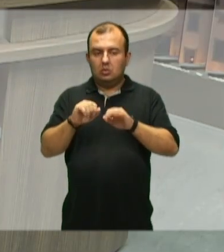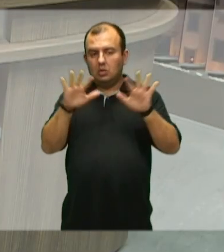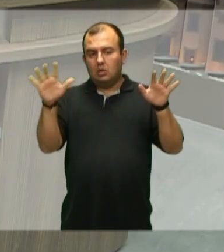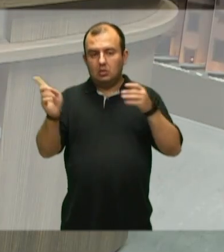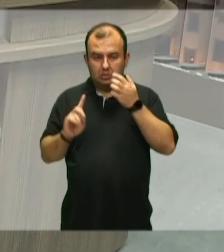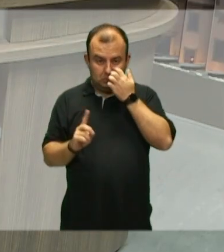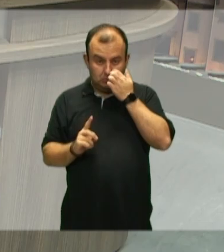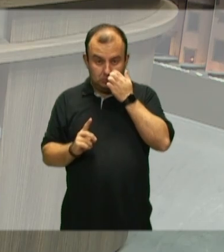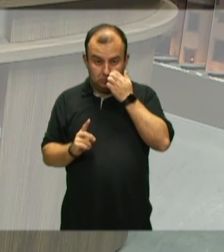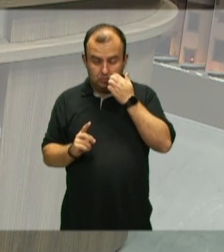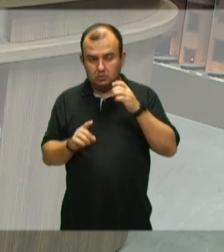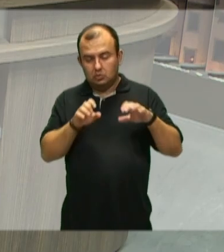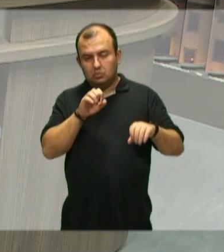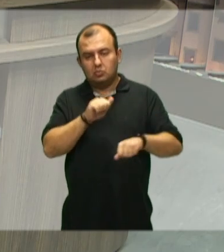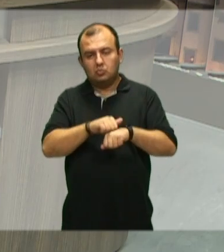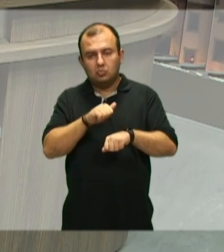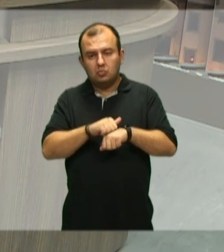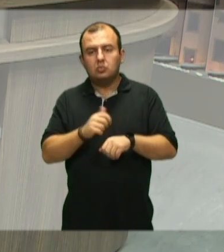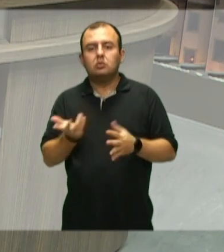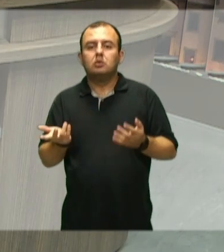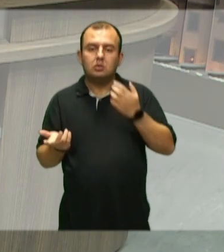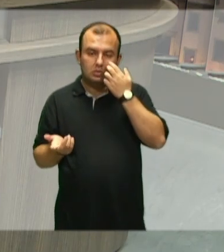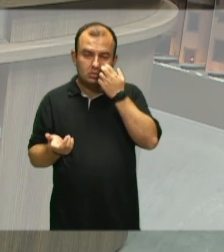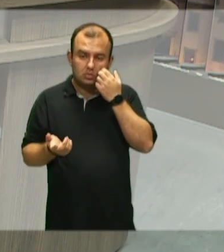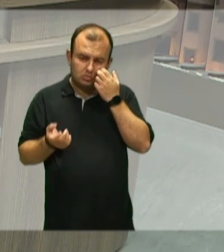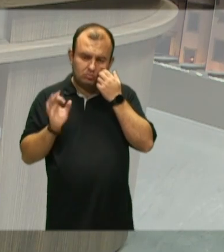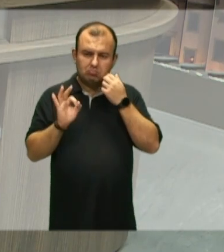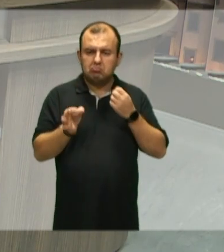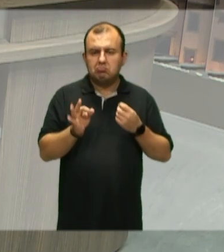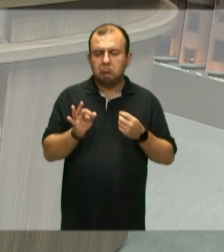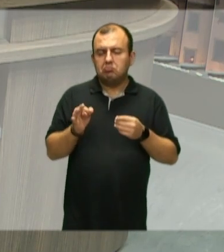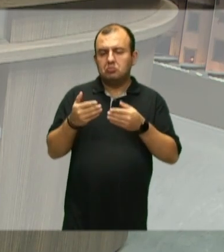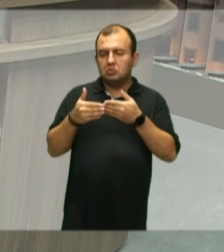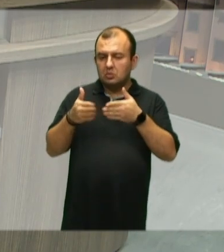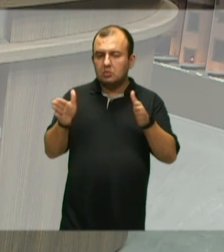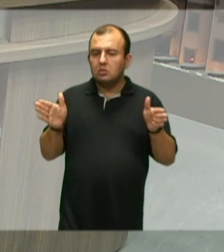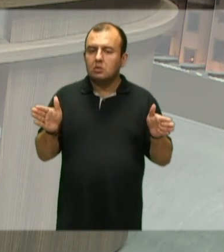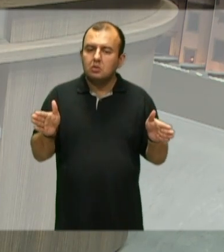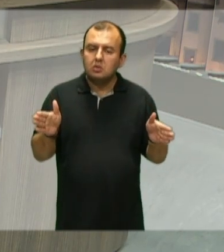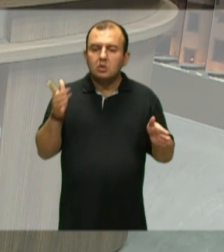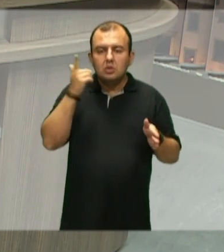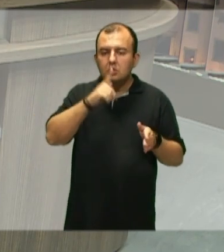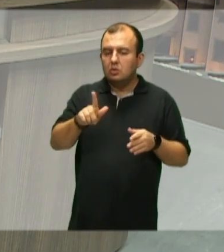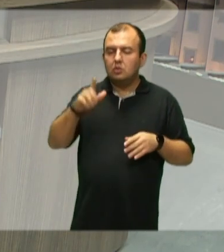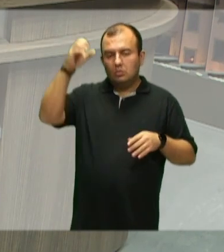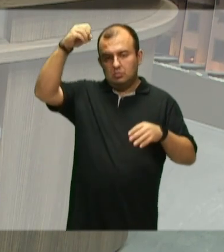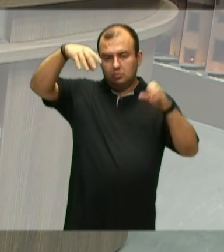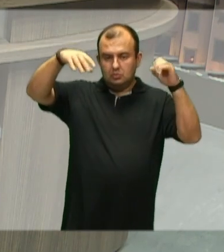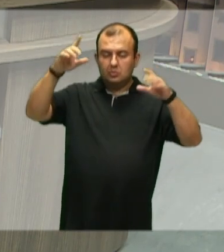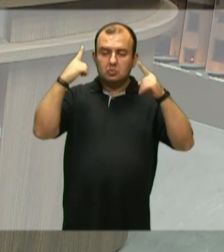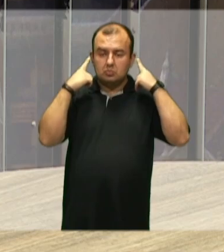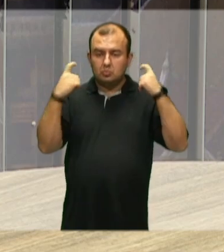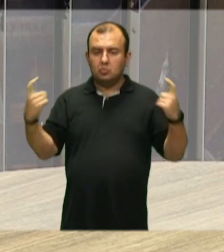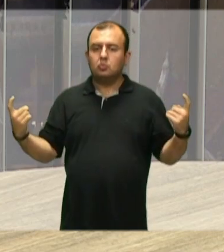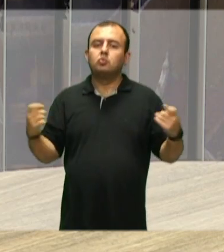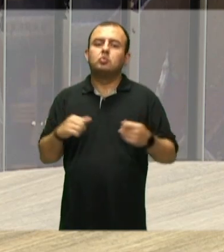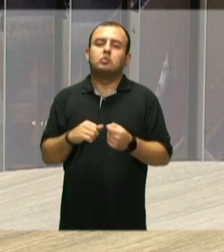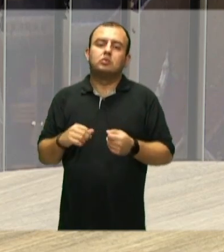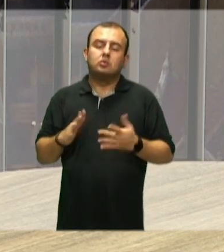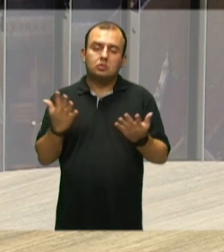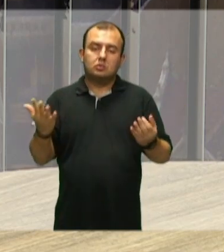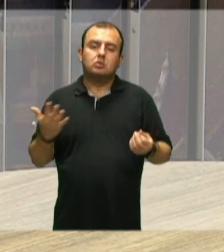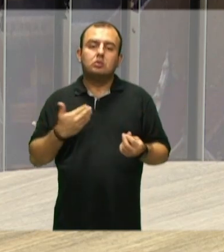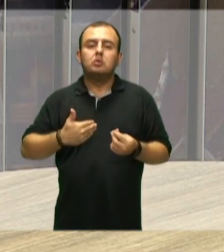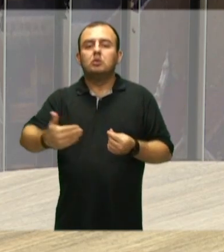Ou num banquinho desconfortável. Isso, exatamente. Num ambiente aberto, você não consegue colocar iluminação. Muito barulho. Então, quando